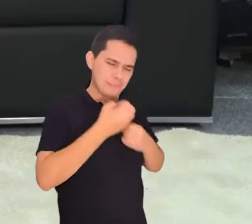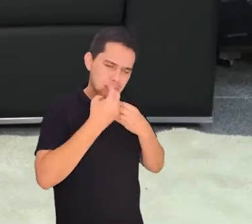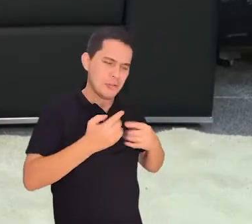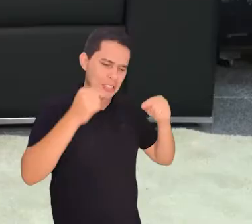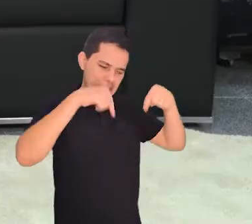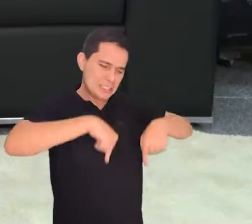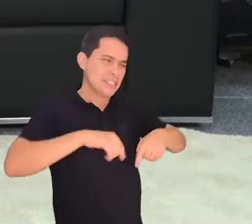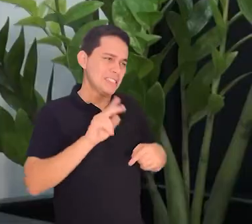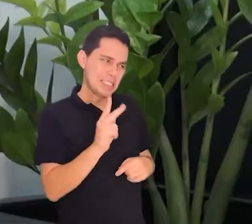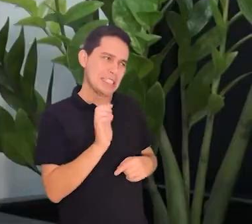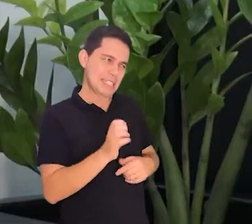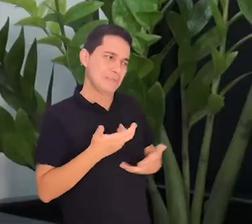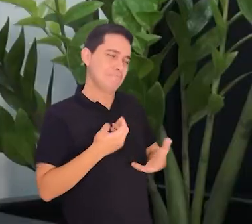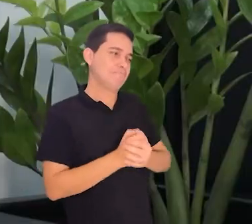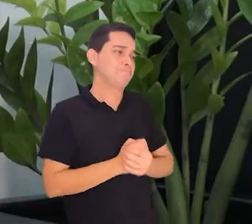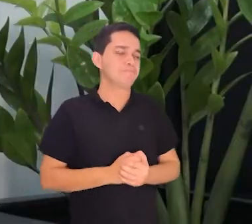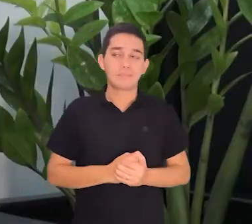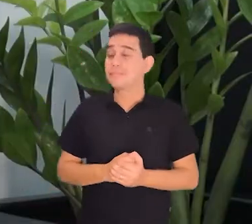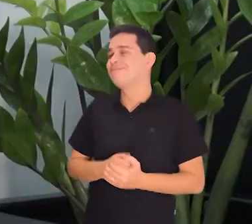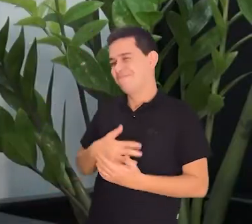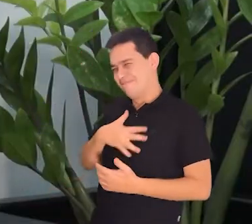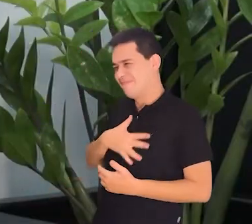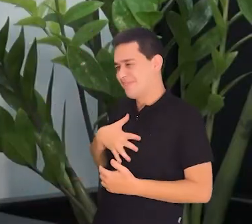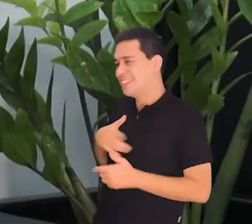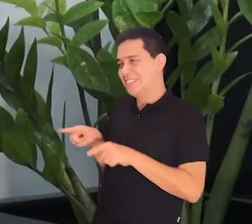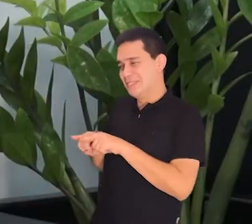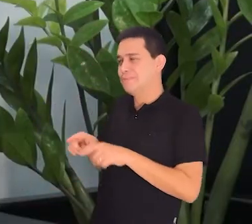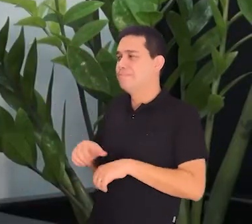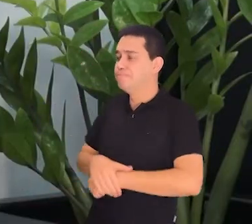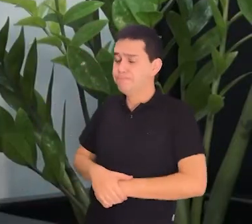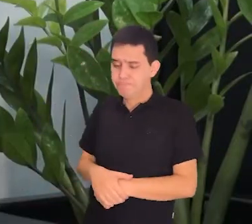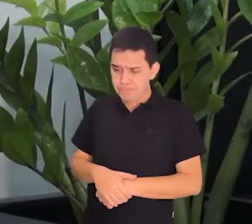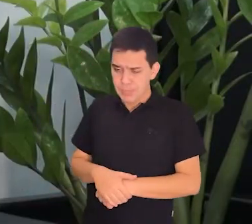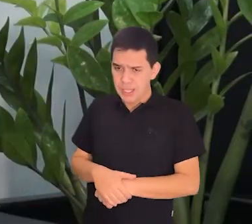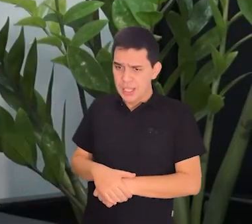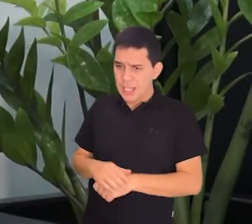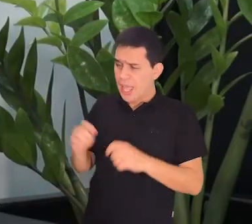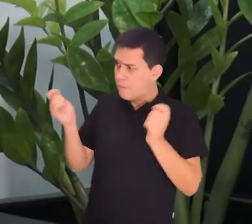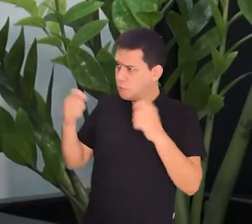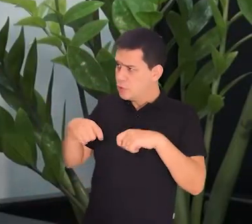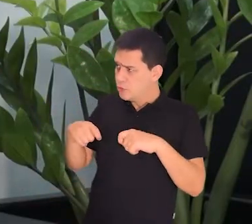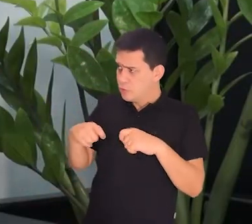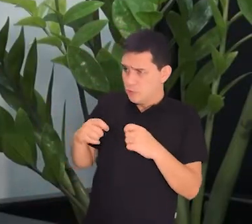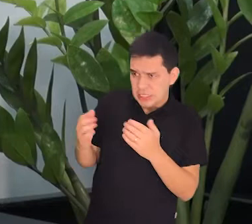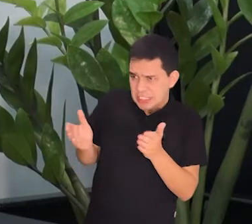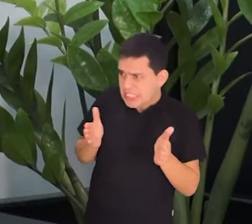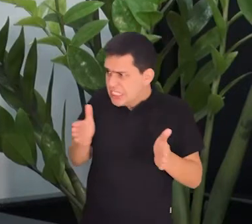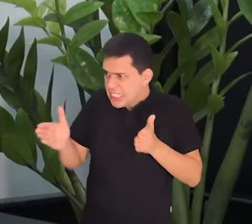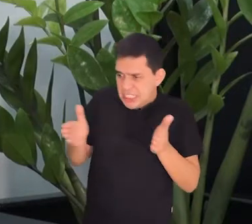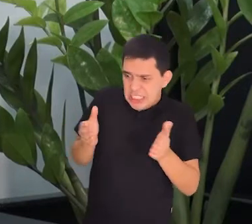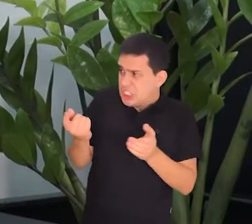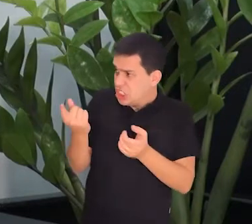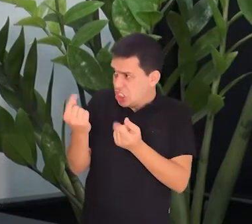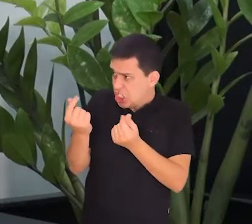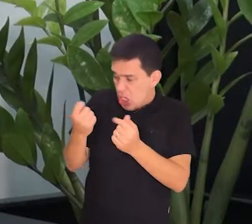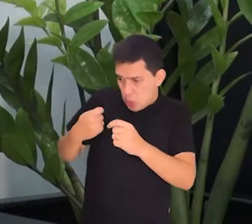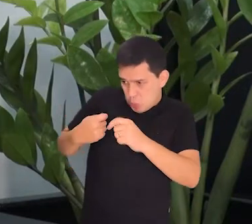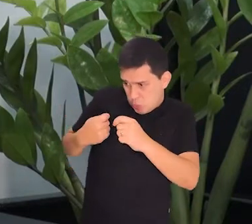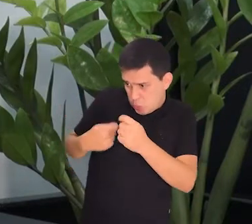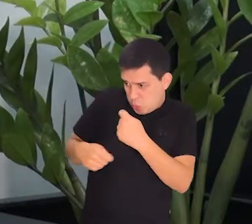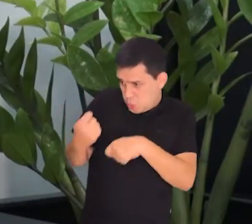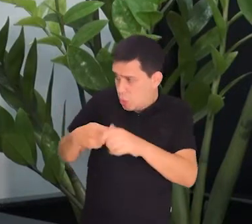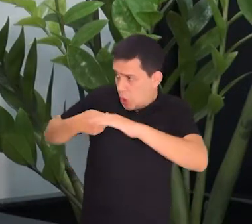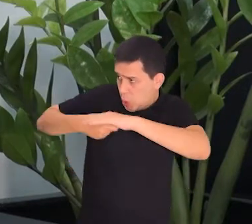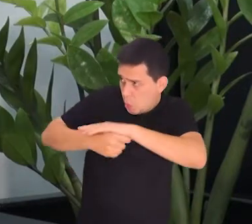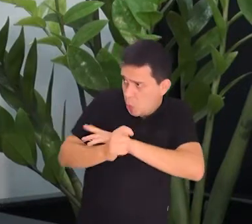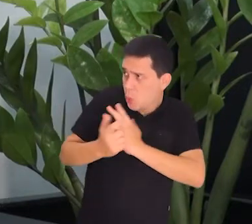nosso. É possível investir e equilibrar as finanças nesse momento de crise, mesmo com um salário pequeno? Qual a dica que você